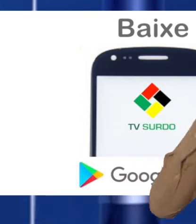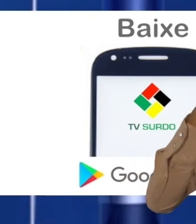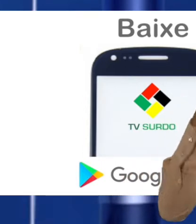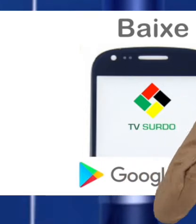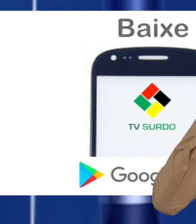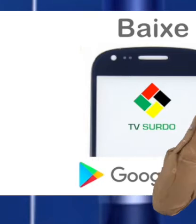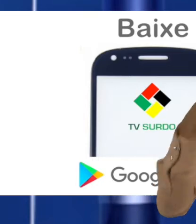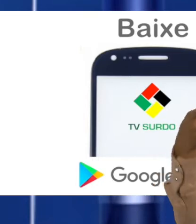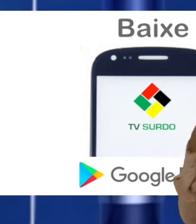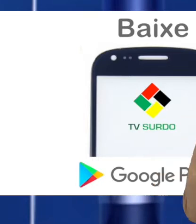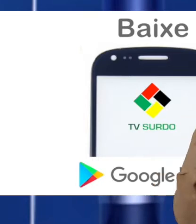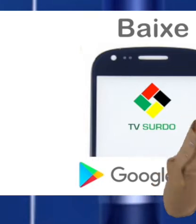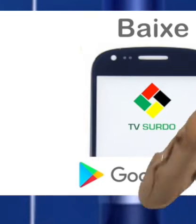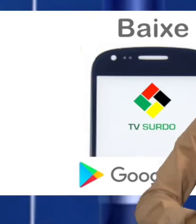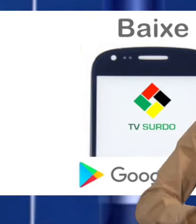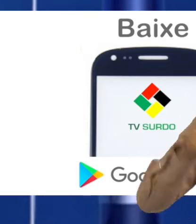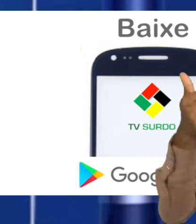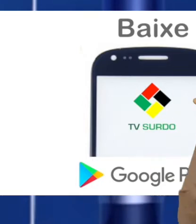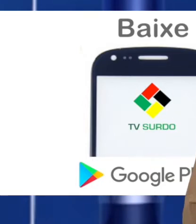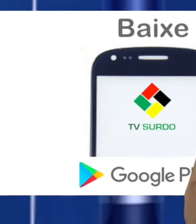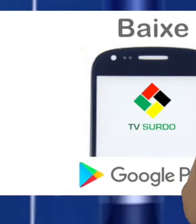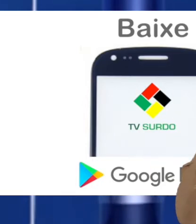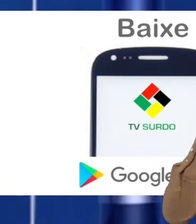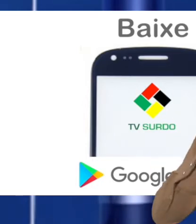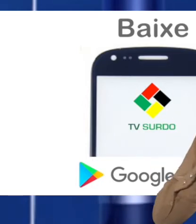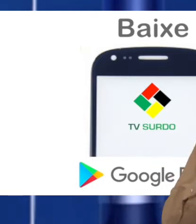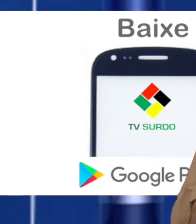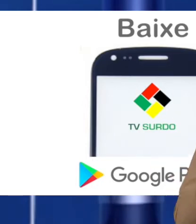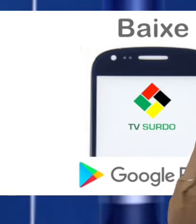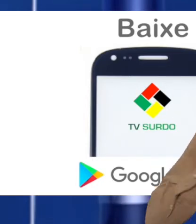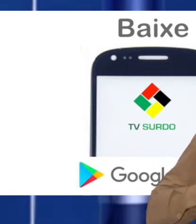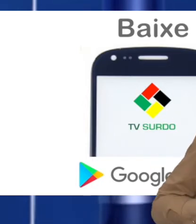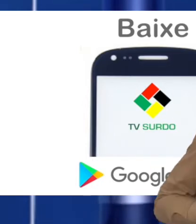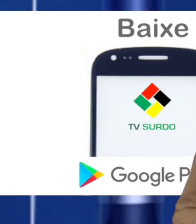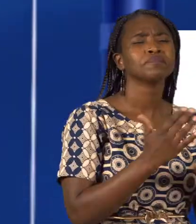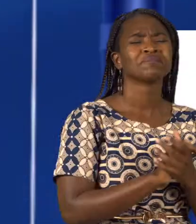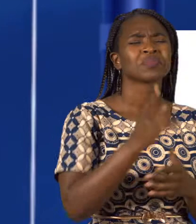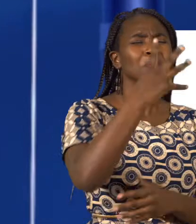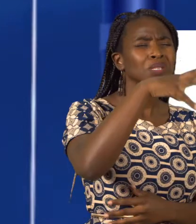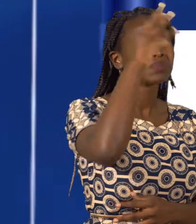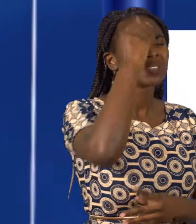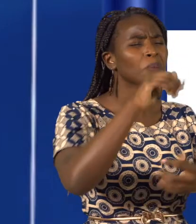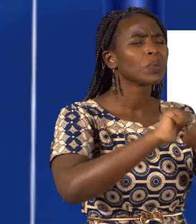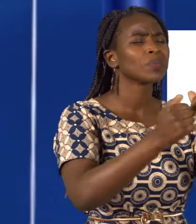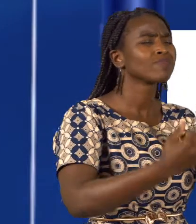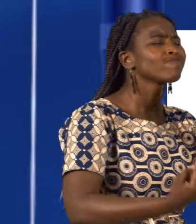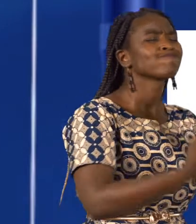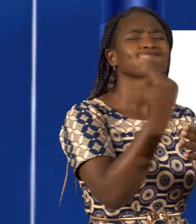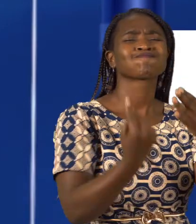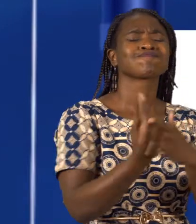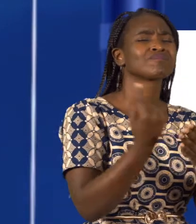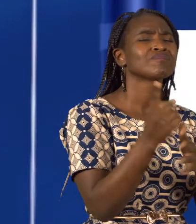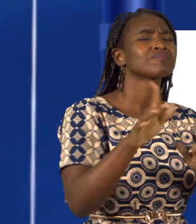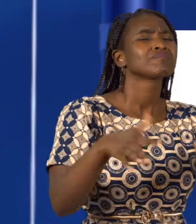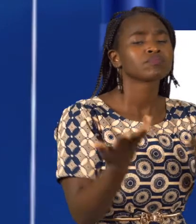de duas mães solteiras abandonadas pelos seus parceiros por serem mulheres com deficiência. Para entender os contornos desta